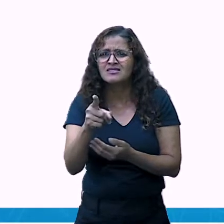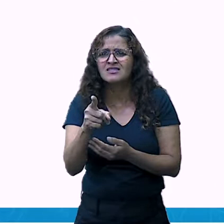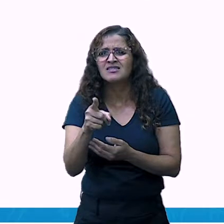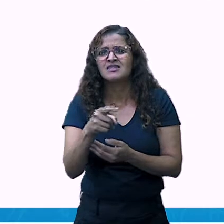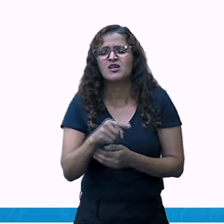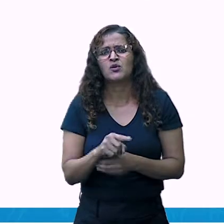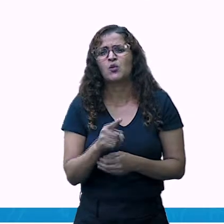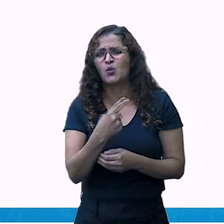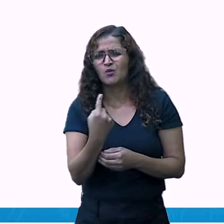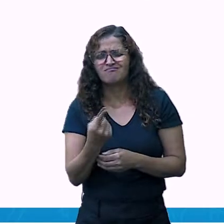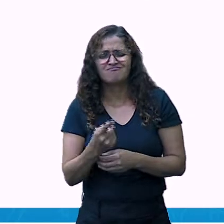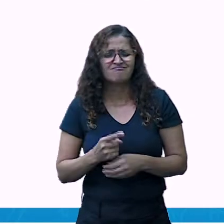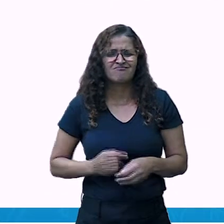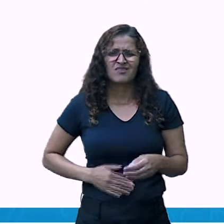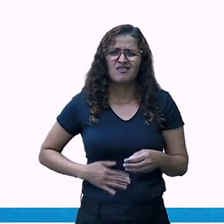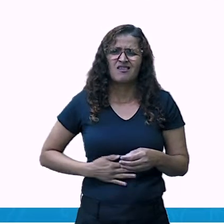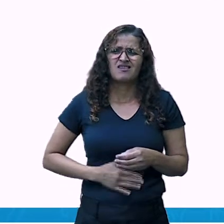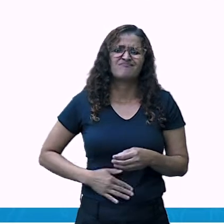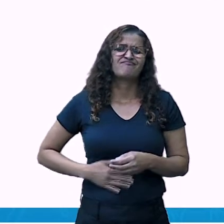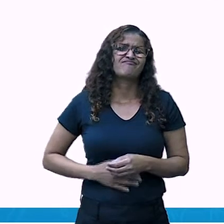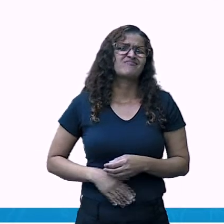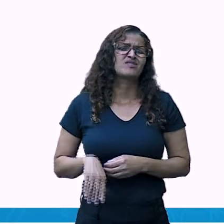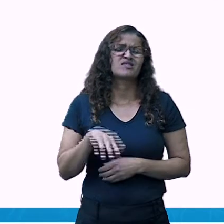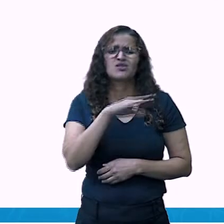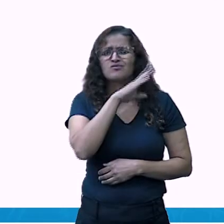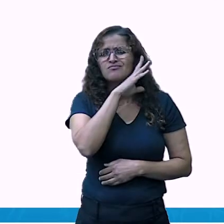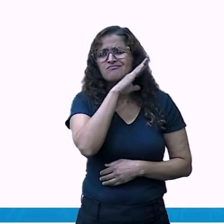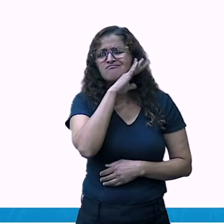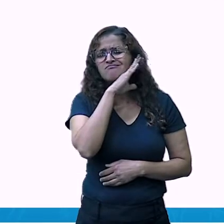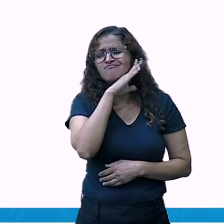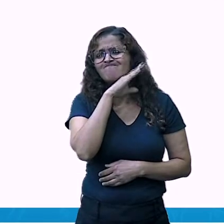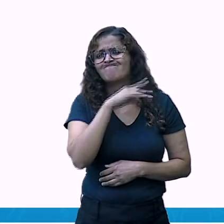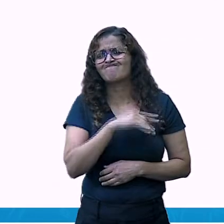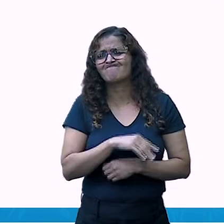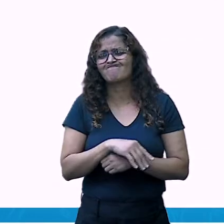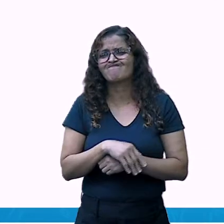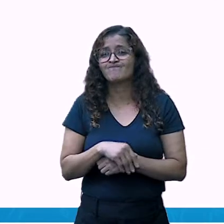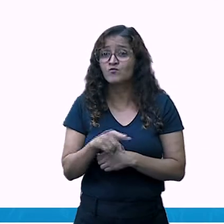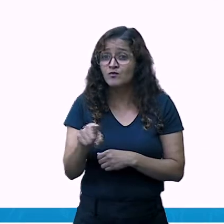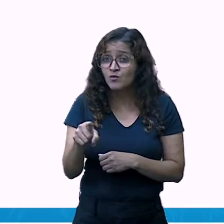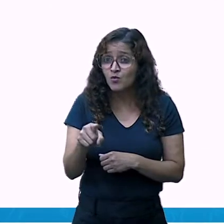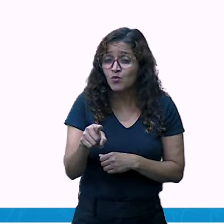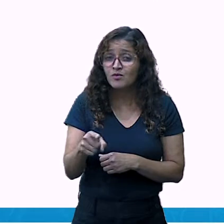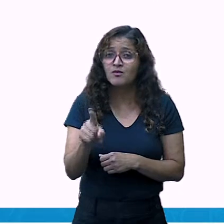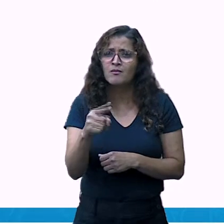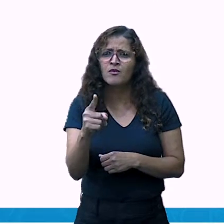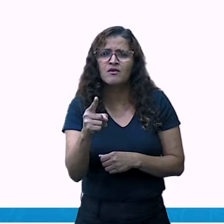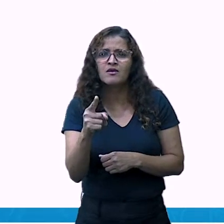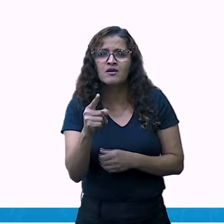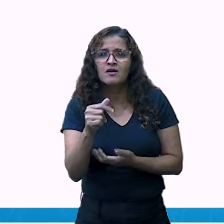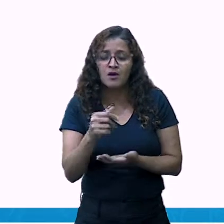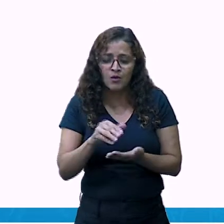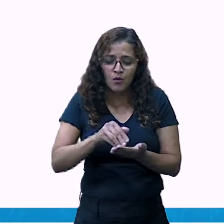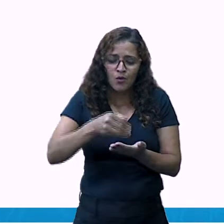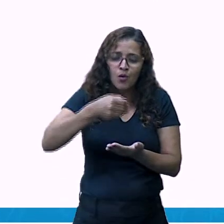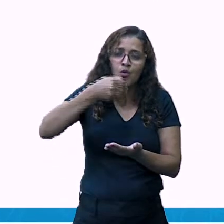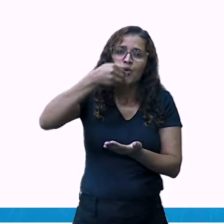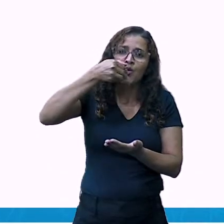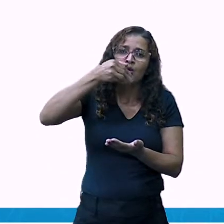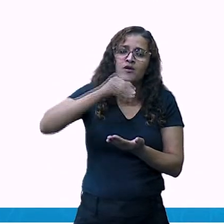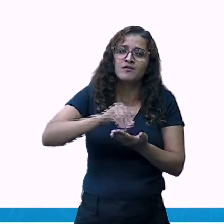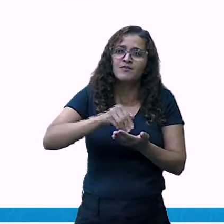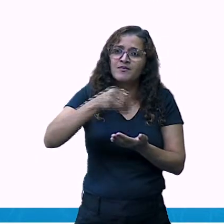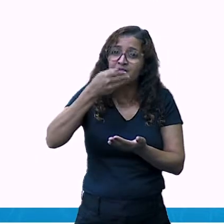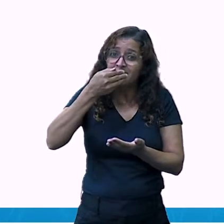leite fermentado. O que é o leite fermentado? Ele tem lactobacilos vivos e faz o quê?